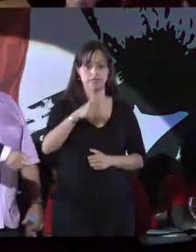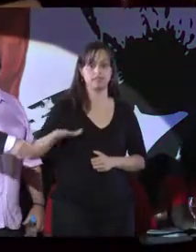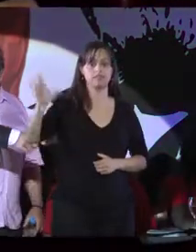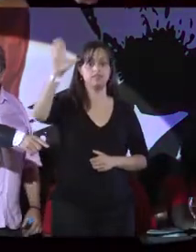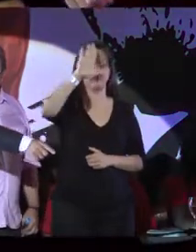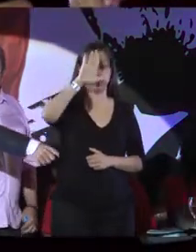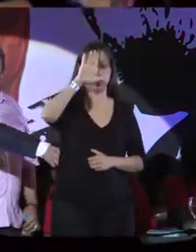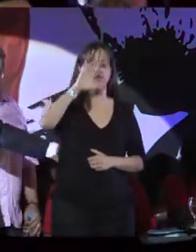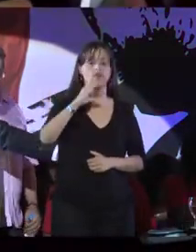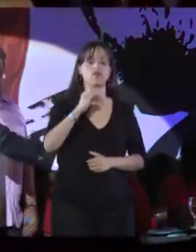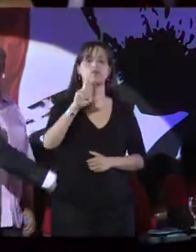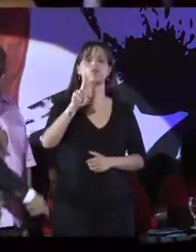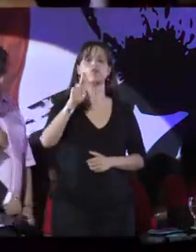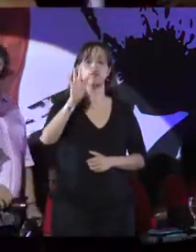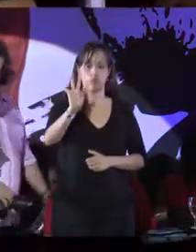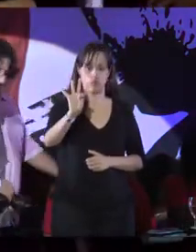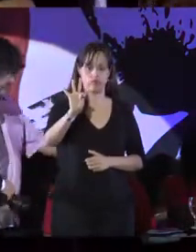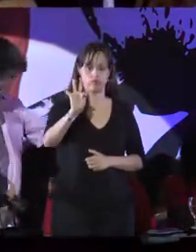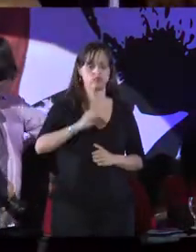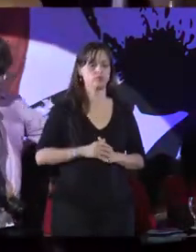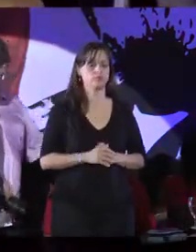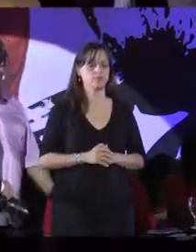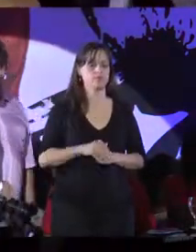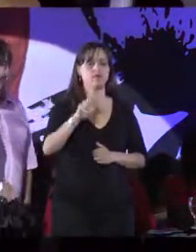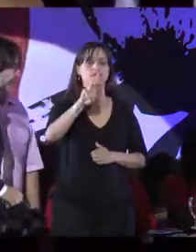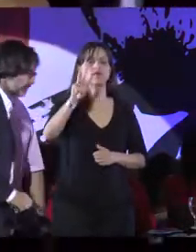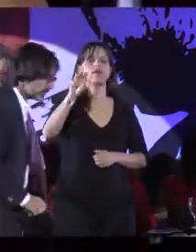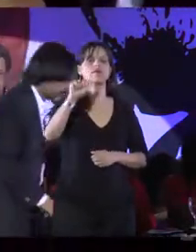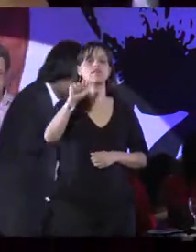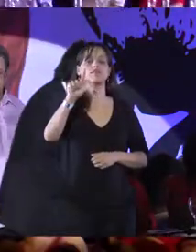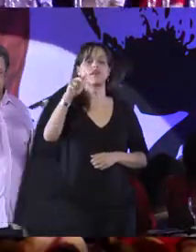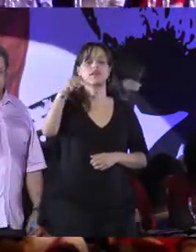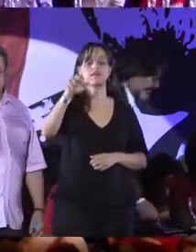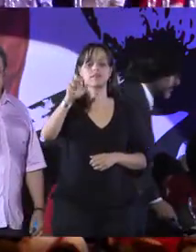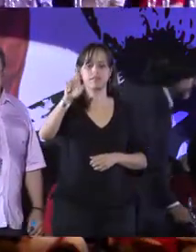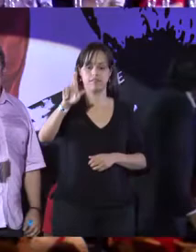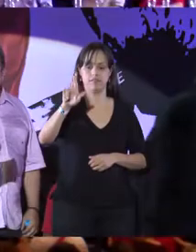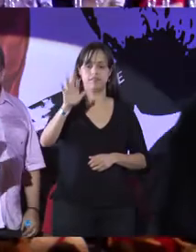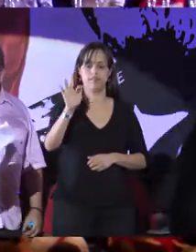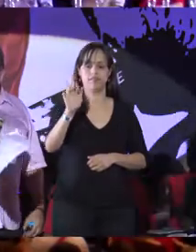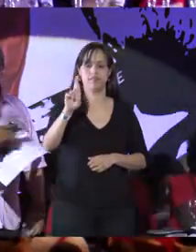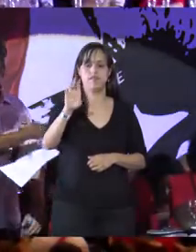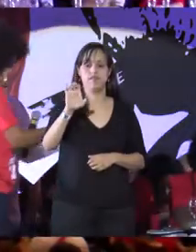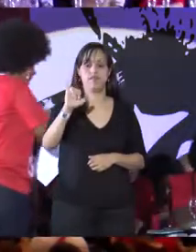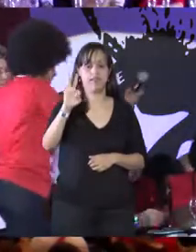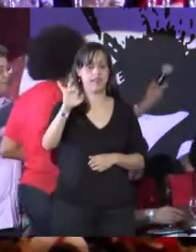Trabalhadores, companheiro Wagner Freitas, para fazer a sua intervenção.